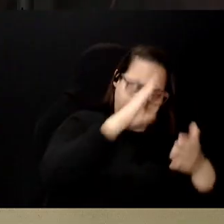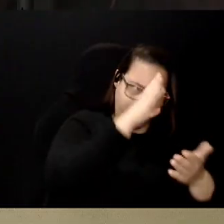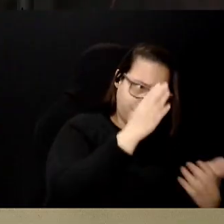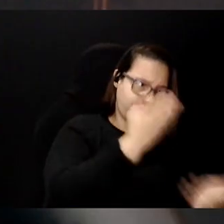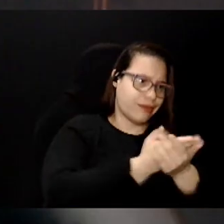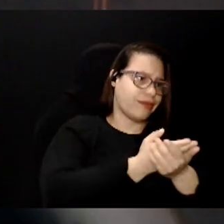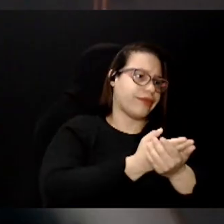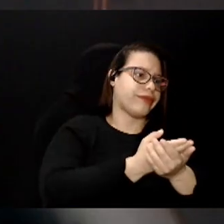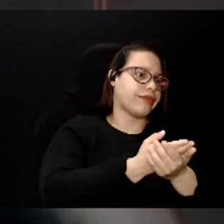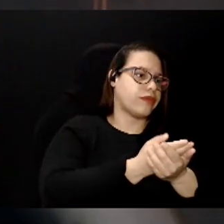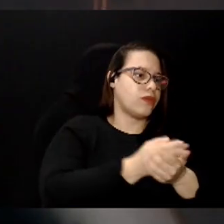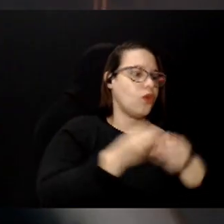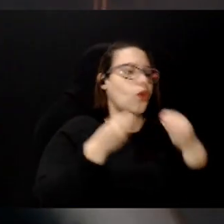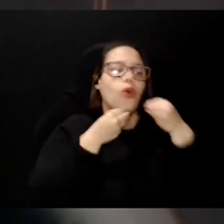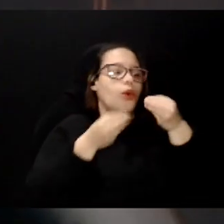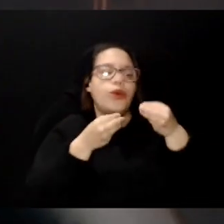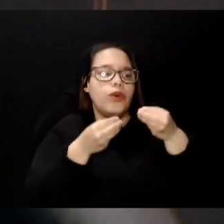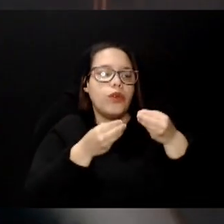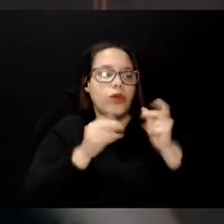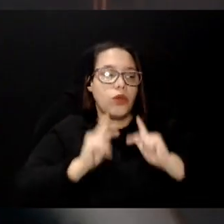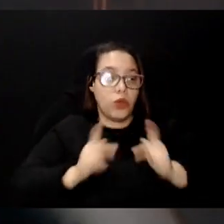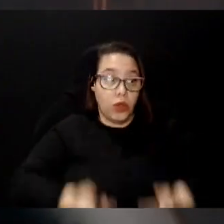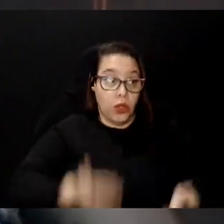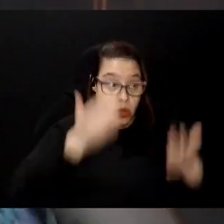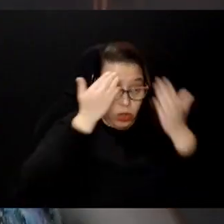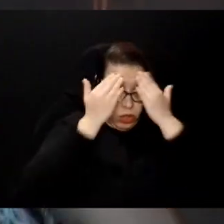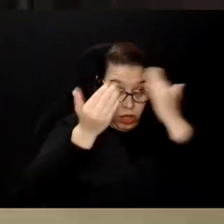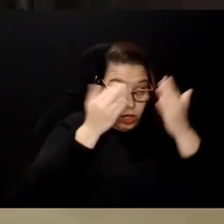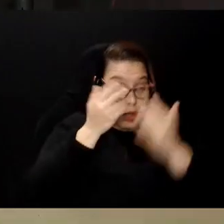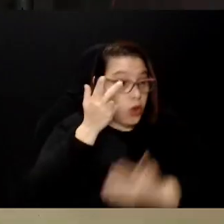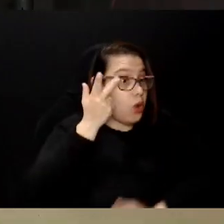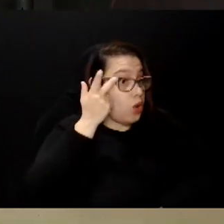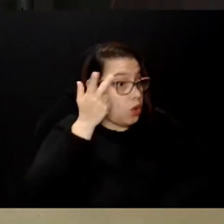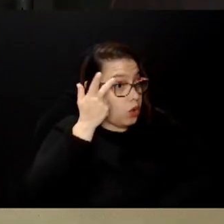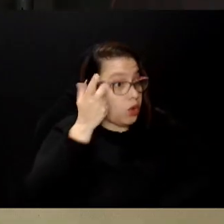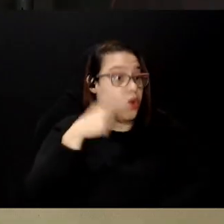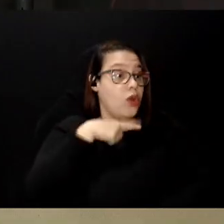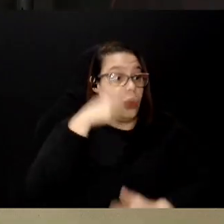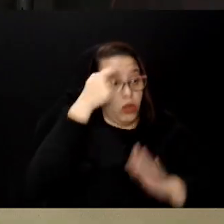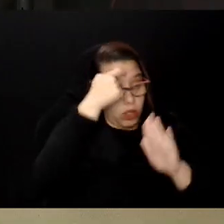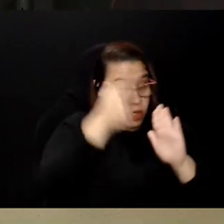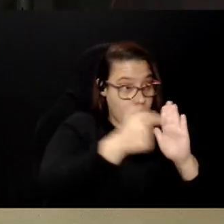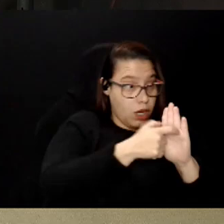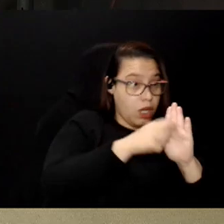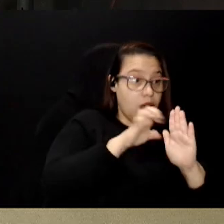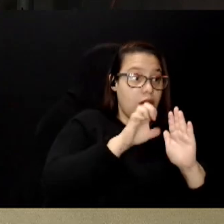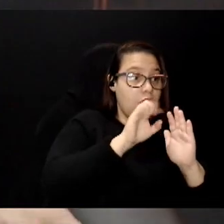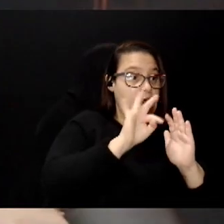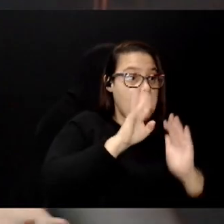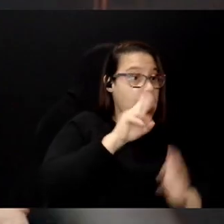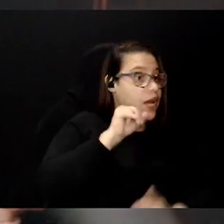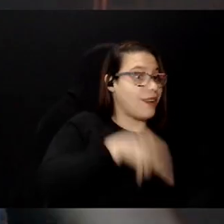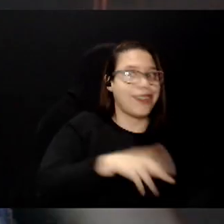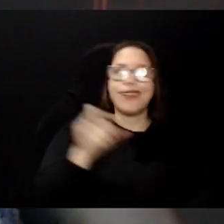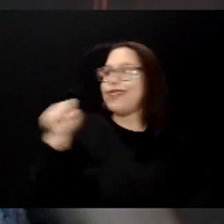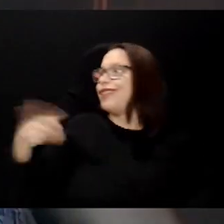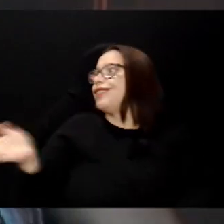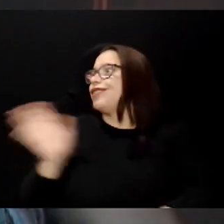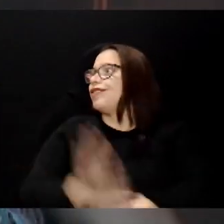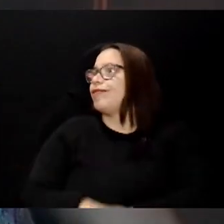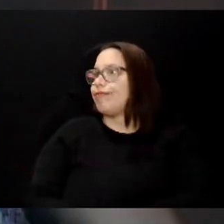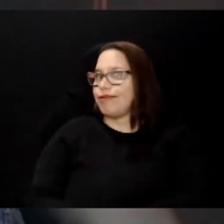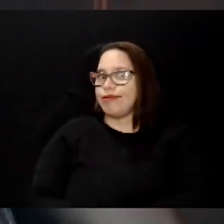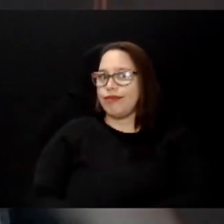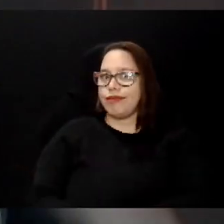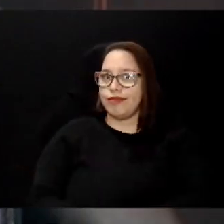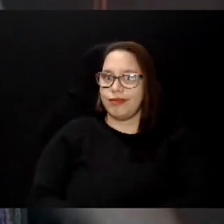falar com uma psicóloga normal se eu posso falar com Einstein? Se eu posso falar com Einstein. Exatamente, né? Muito bom. Quem que